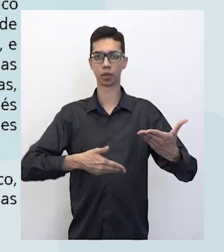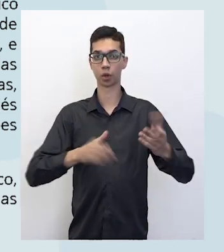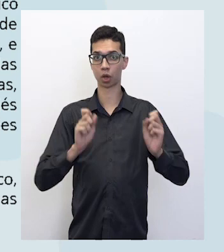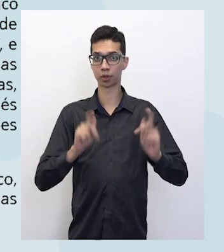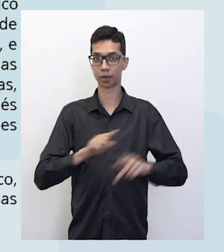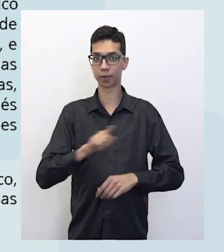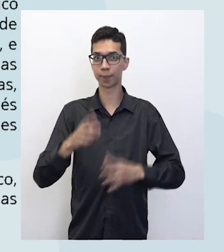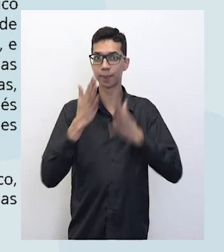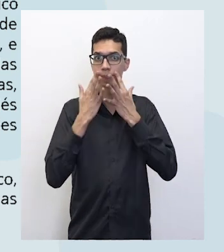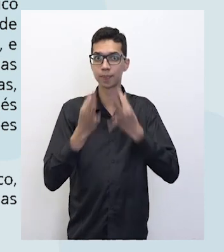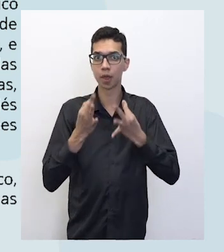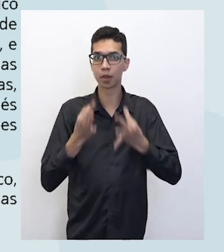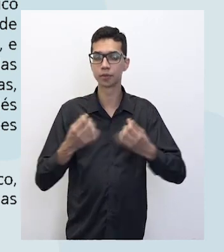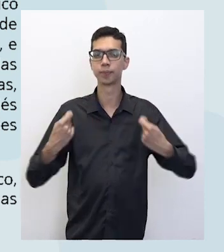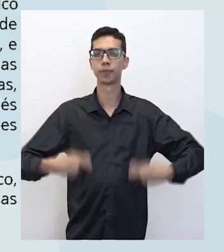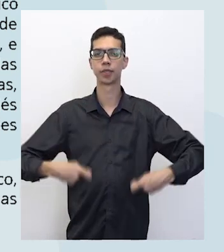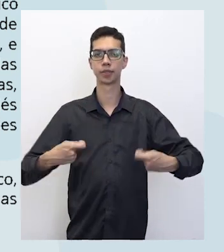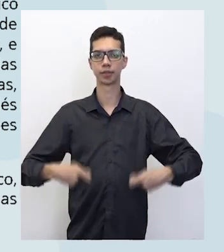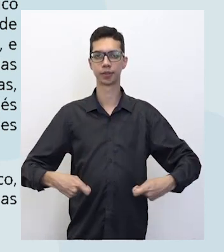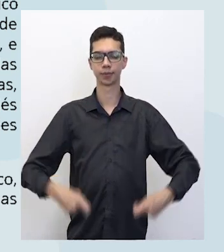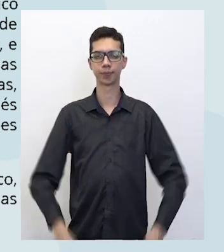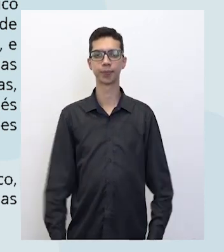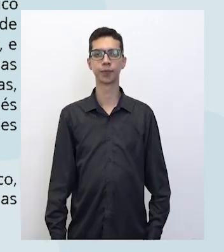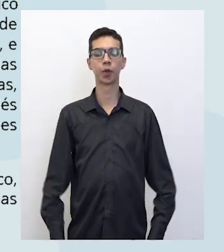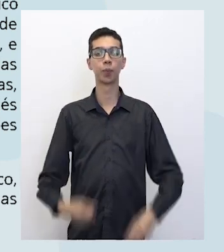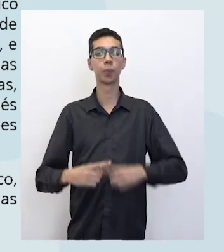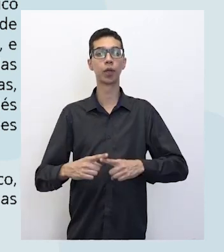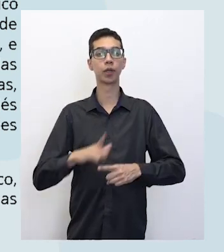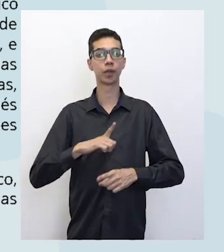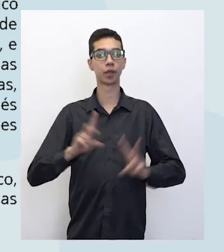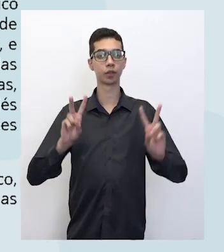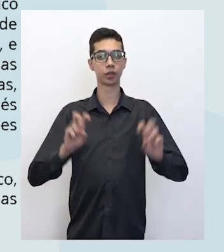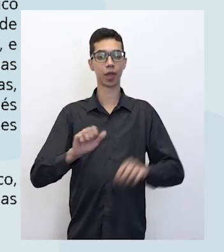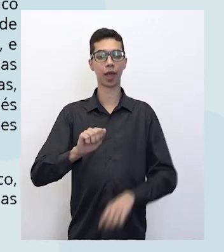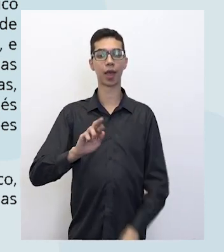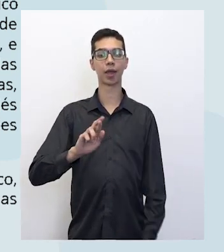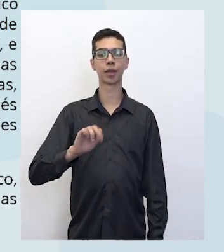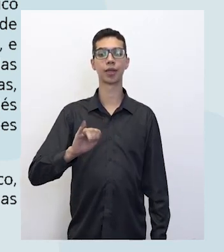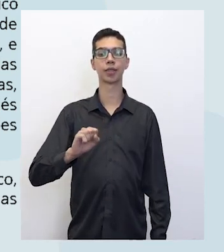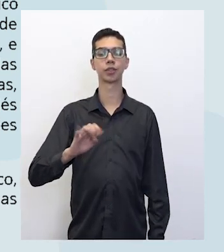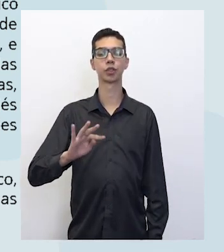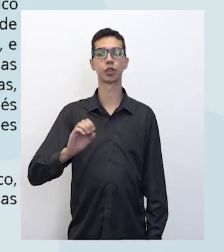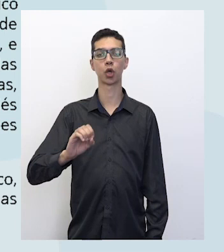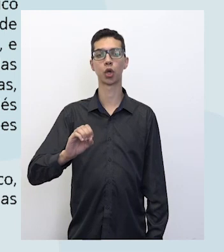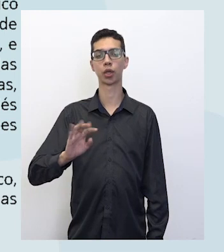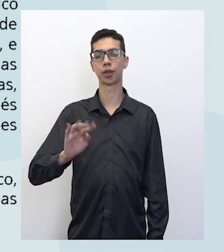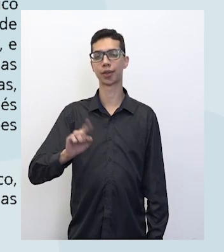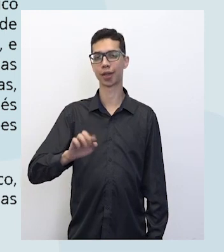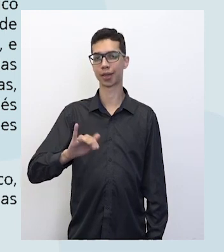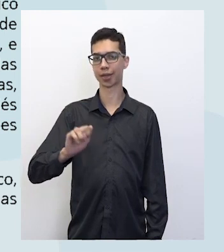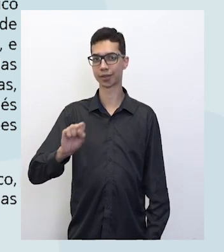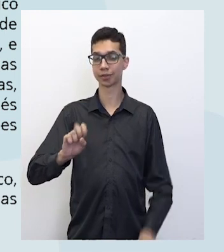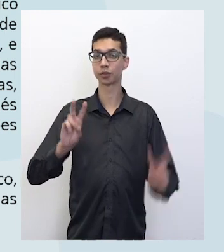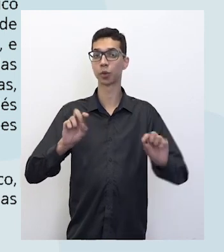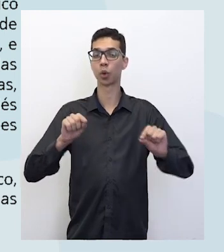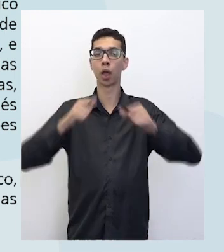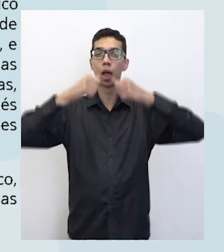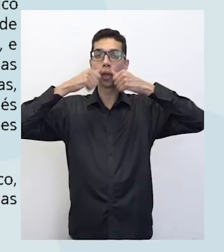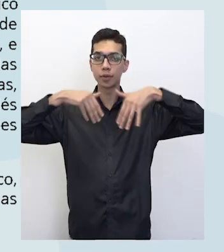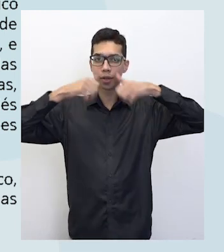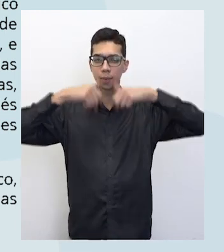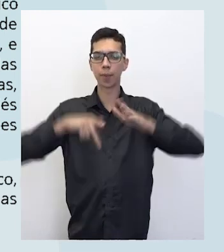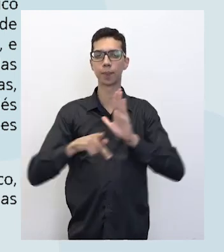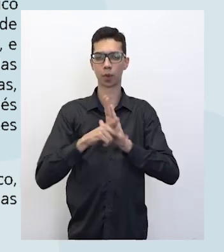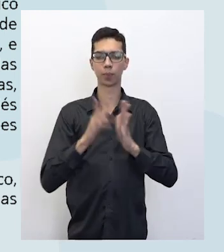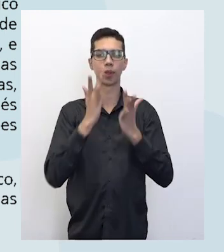bastante atenção nisso, tá? Nós tínhamos, então, as ações aristotélicas, as unidades aristotélicas de ação dramática, que faziam parte do